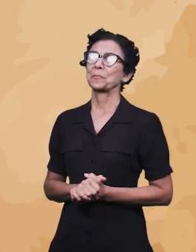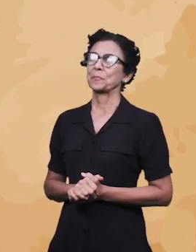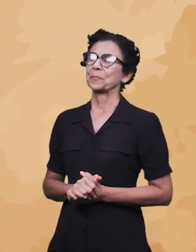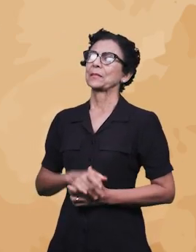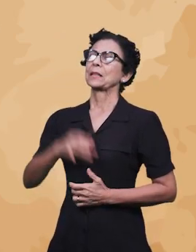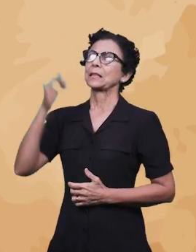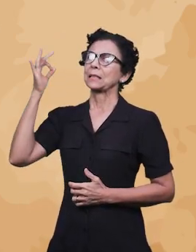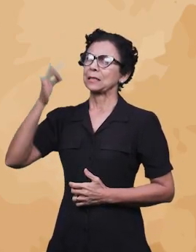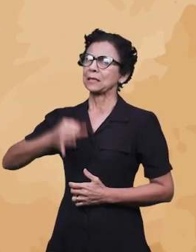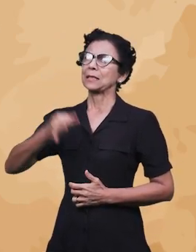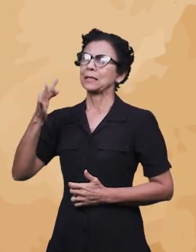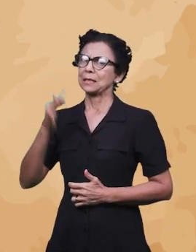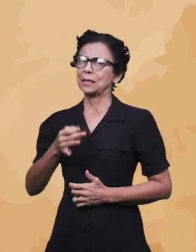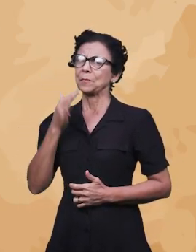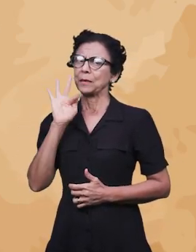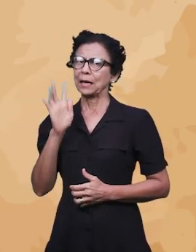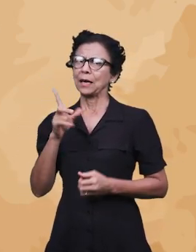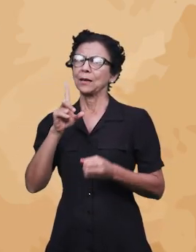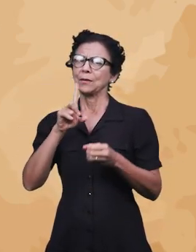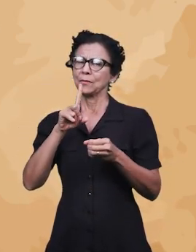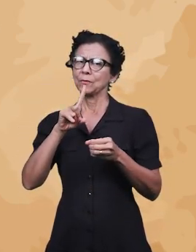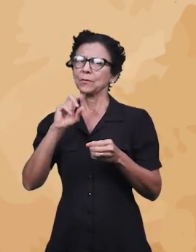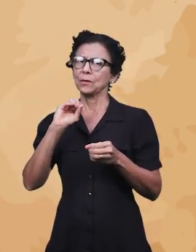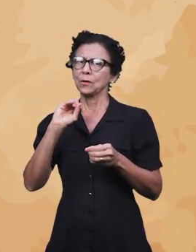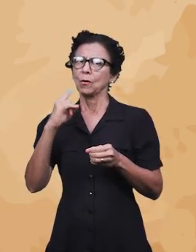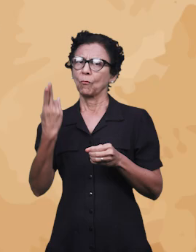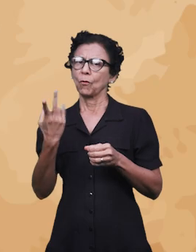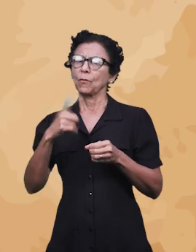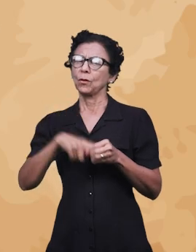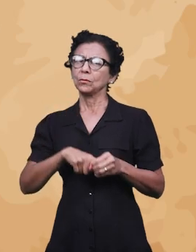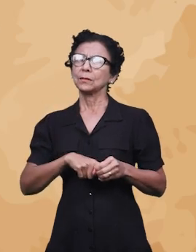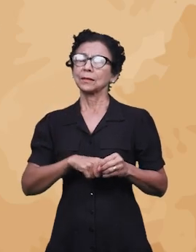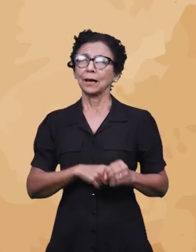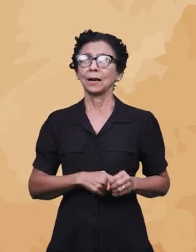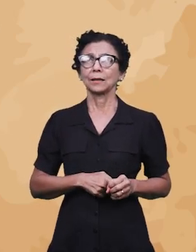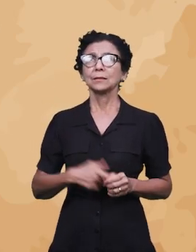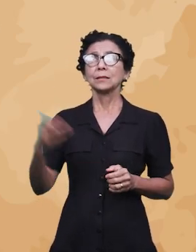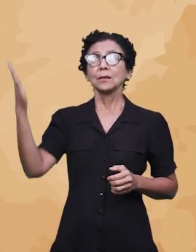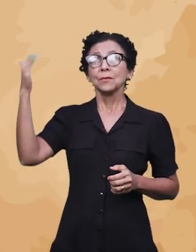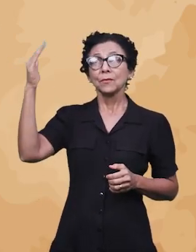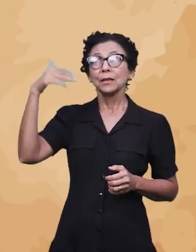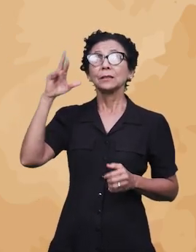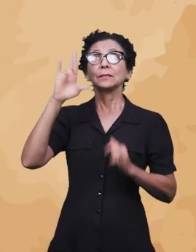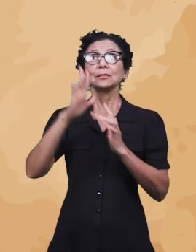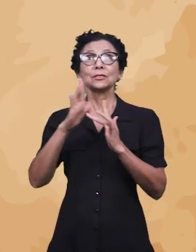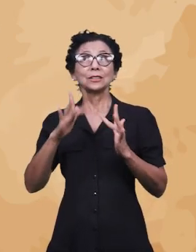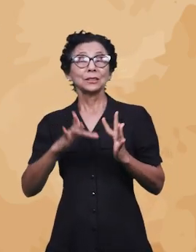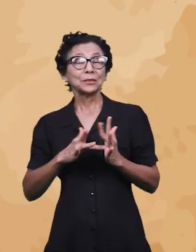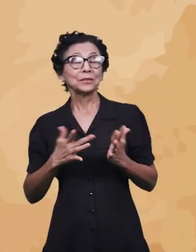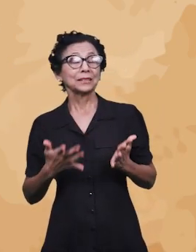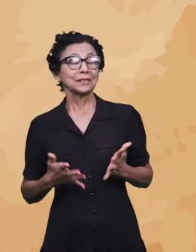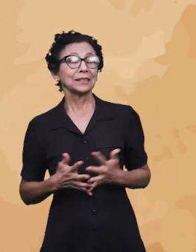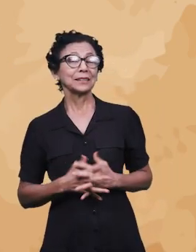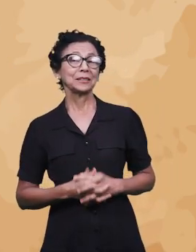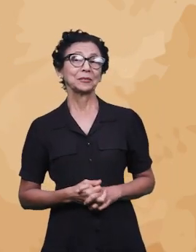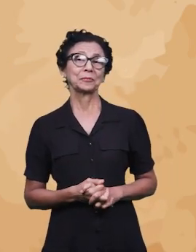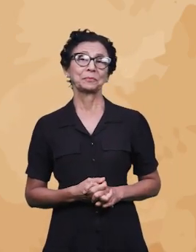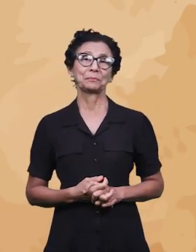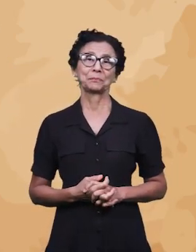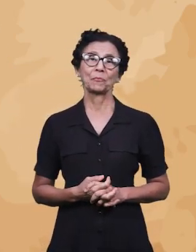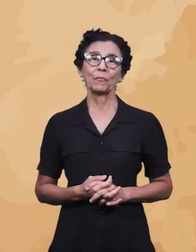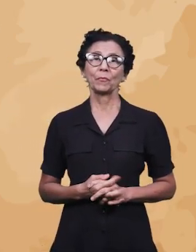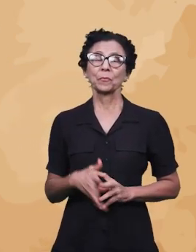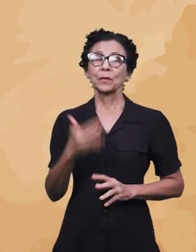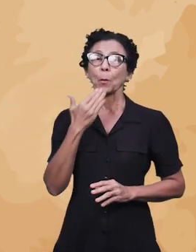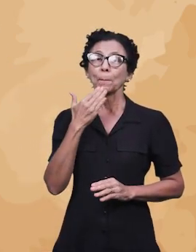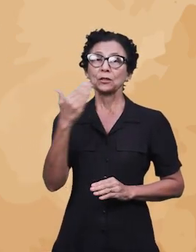vez, ora vem, Senhor Jesus. Meus irmãos, esse é o apelo, né? Que não é o último. O último está aqui no verso, você botou o verso 20, foi